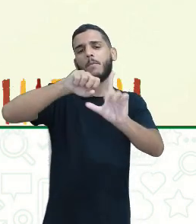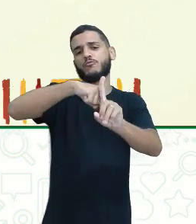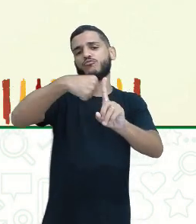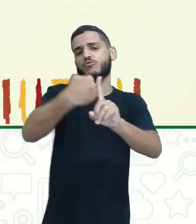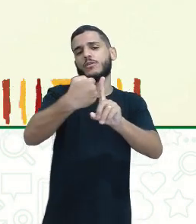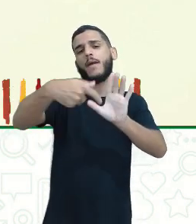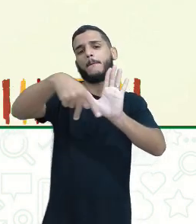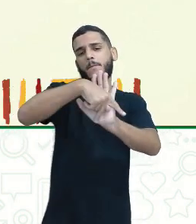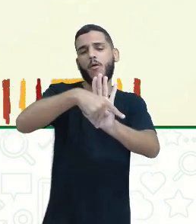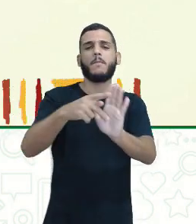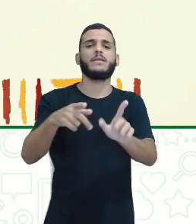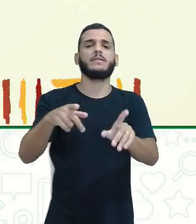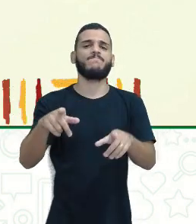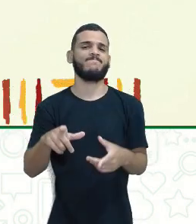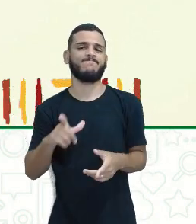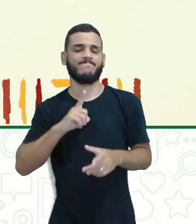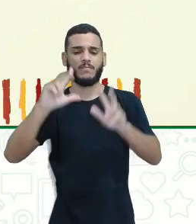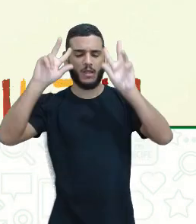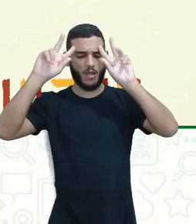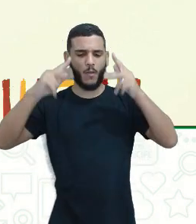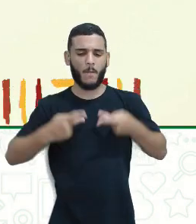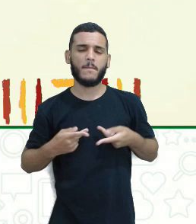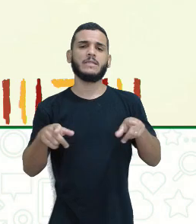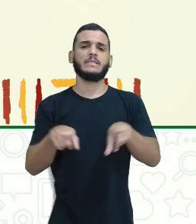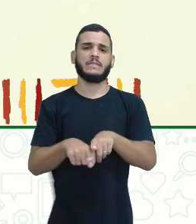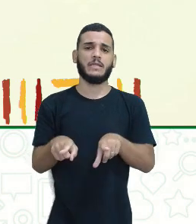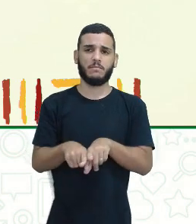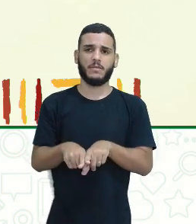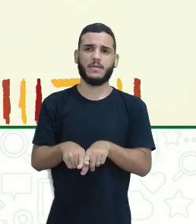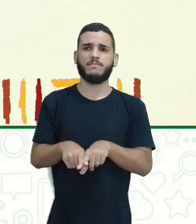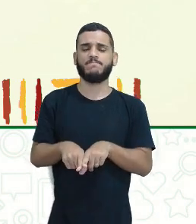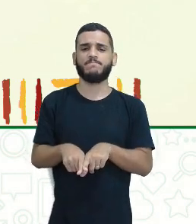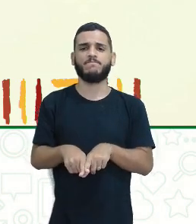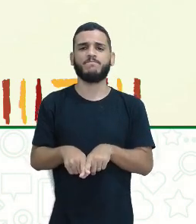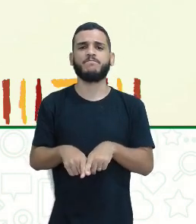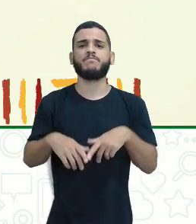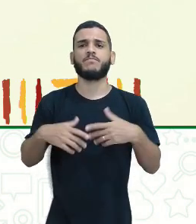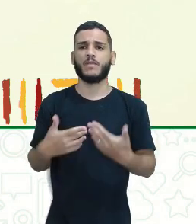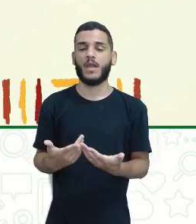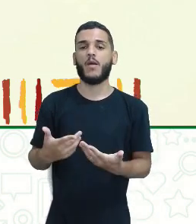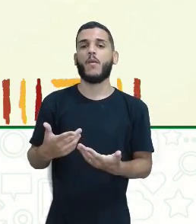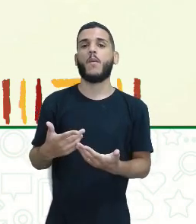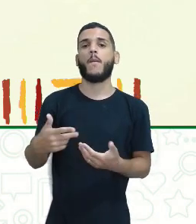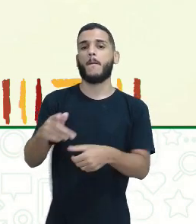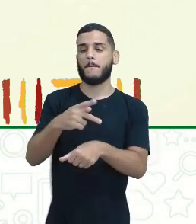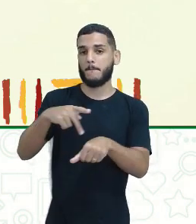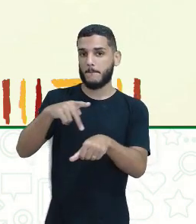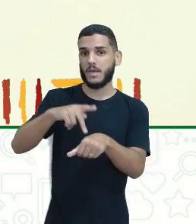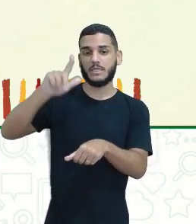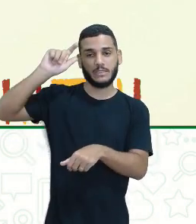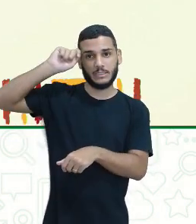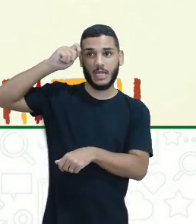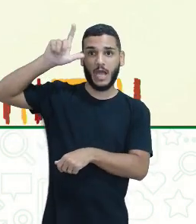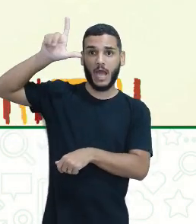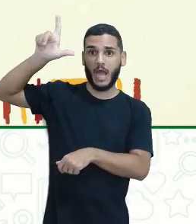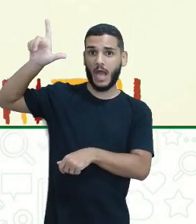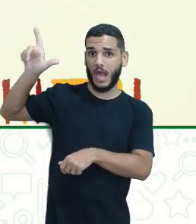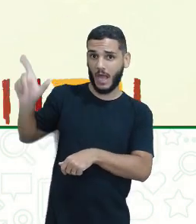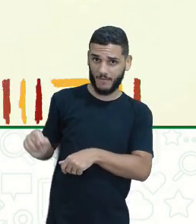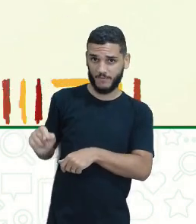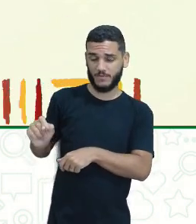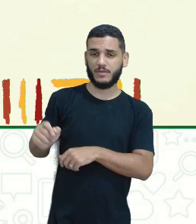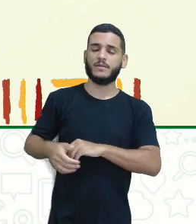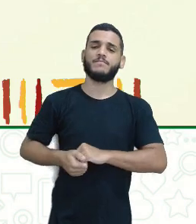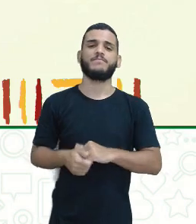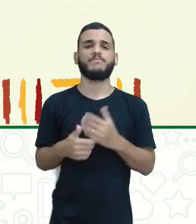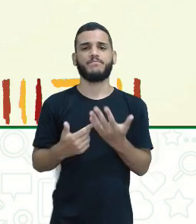sociais, humanas. Então, a África do Sul é um país dentro da